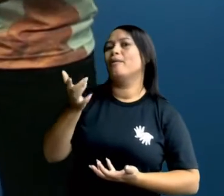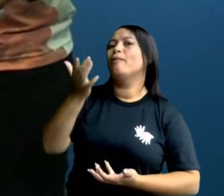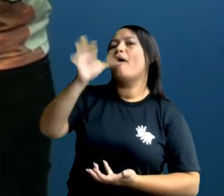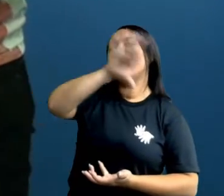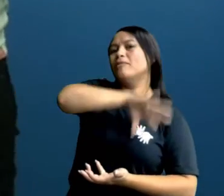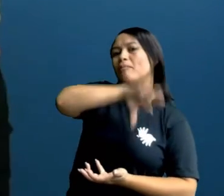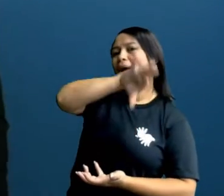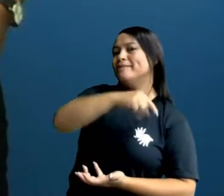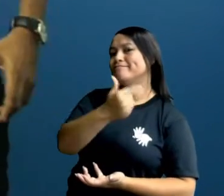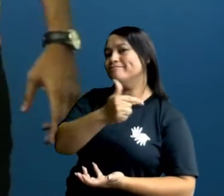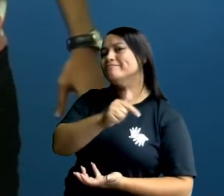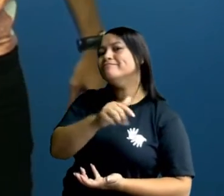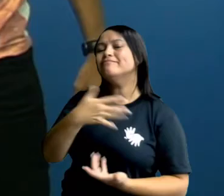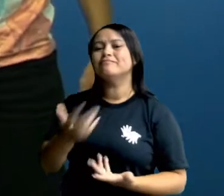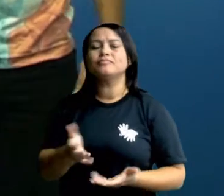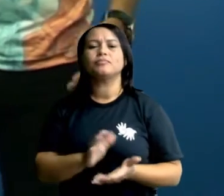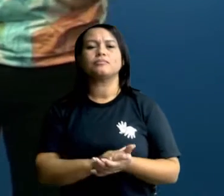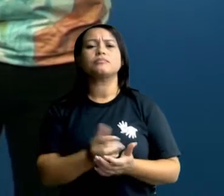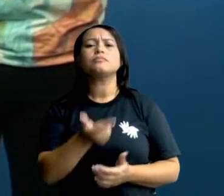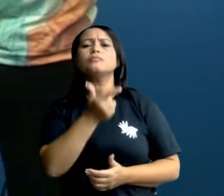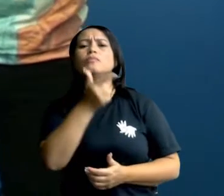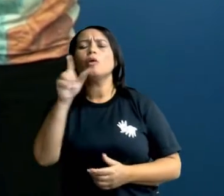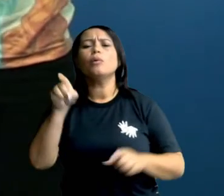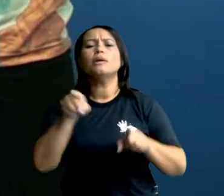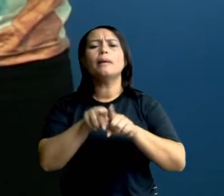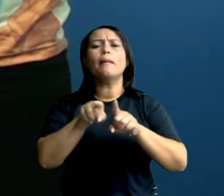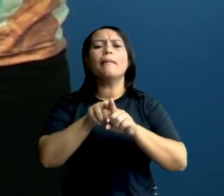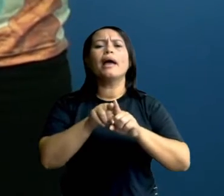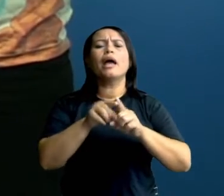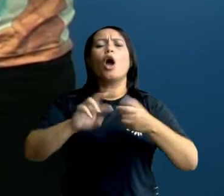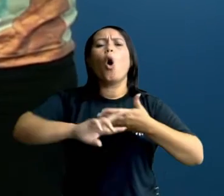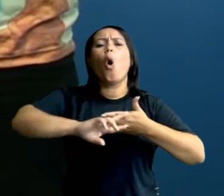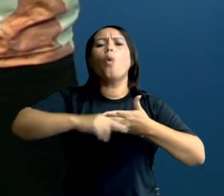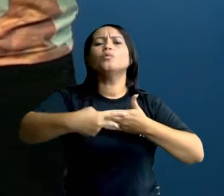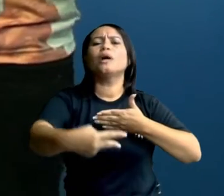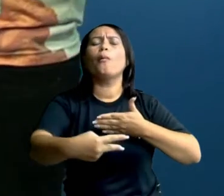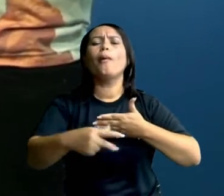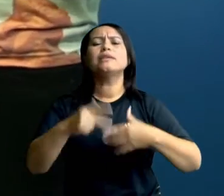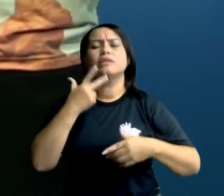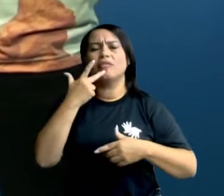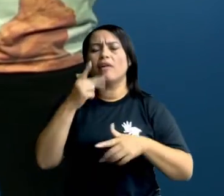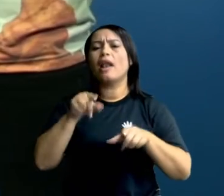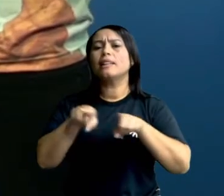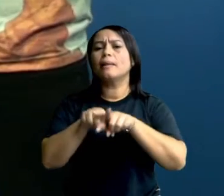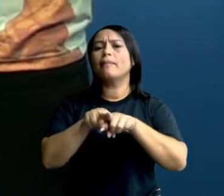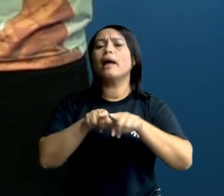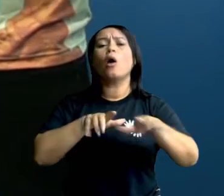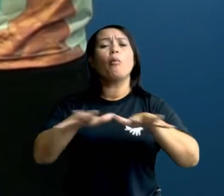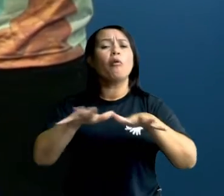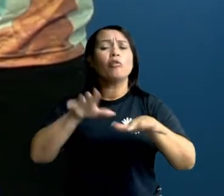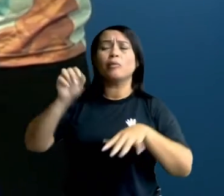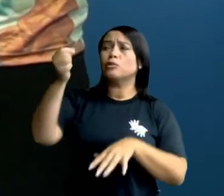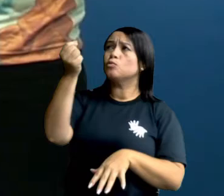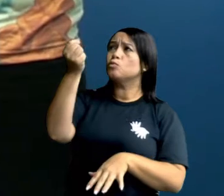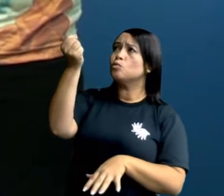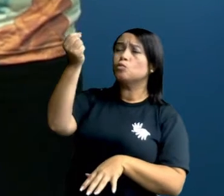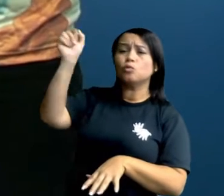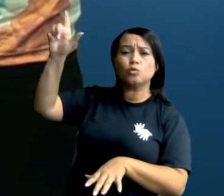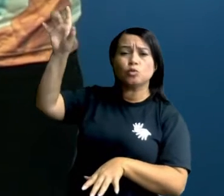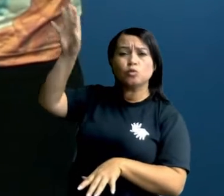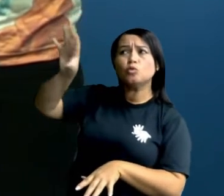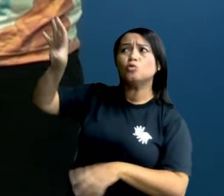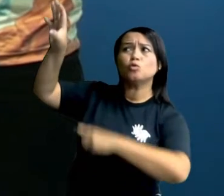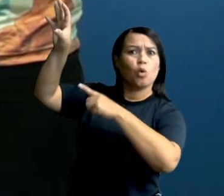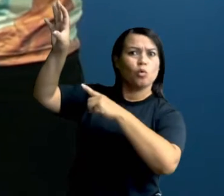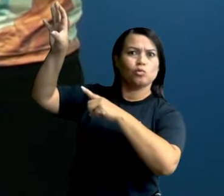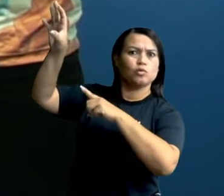parte não, ok? Uma outra consequência, né, que eu mencionei seria o movimento aparente do Sol. Ou seja, a gente sabe que o Sol